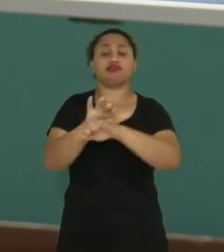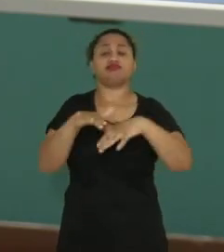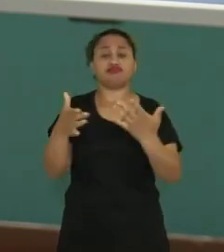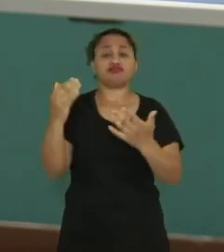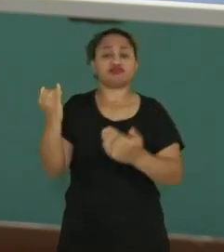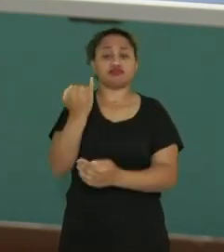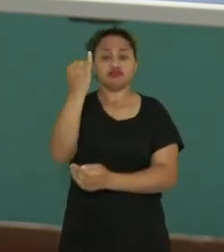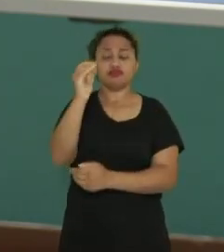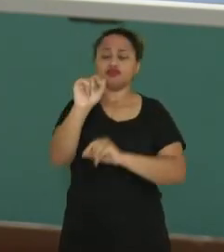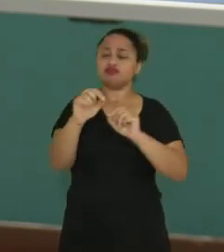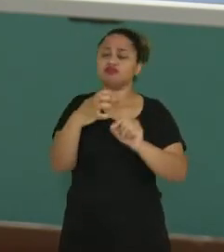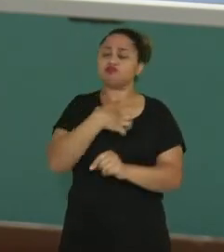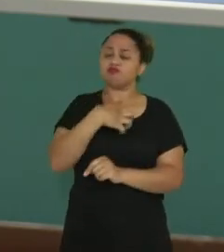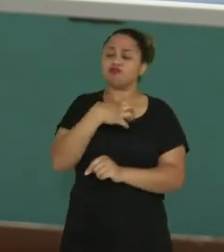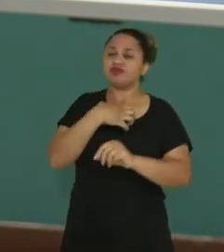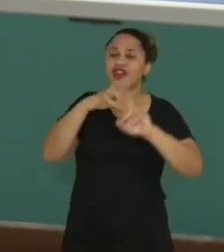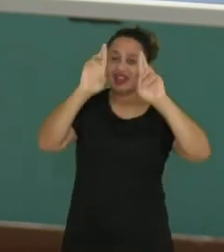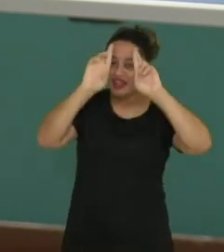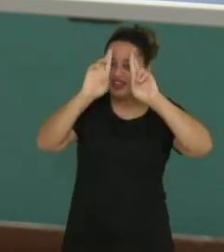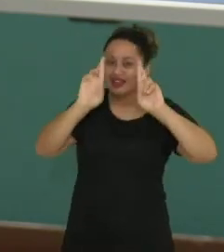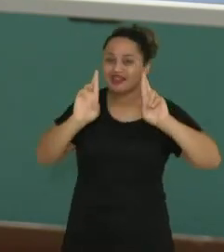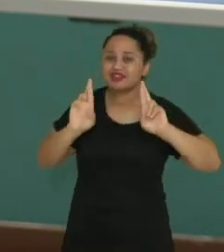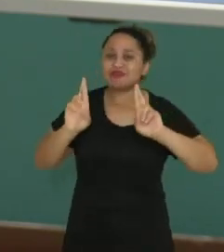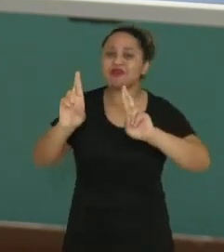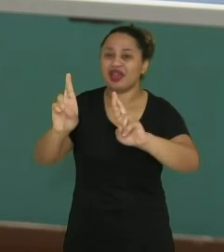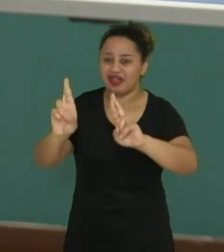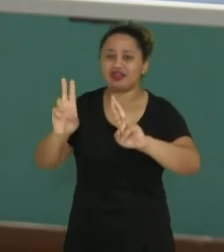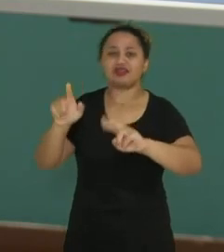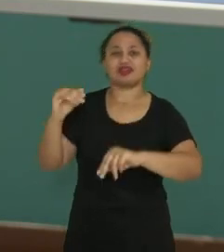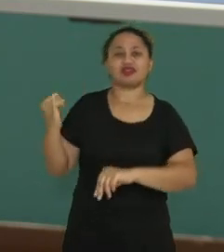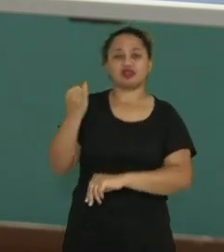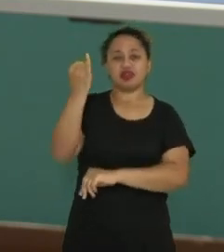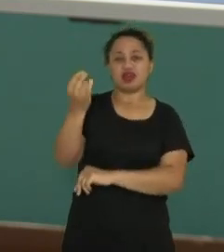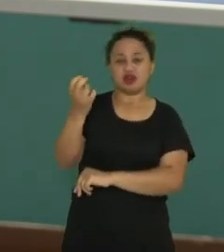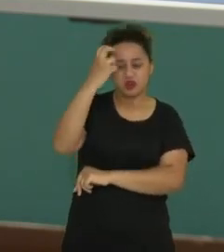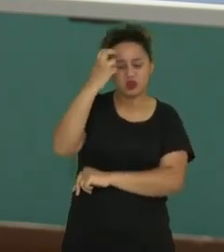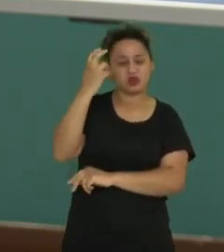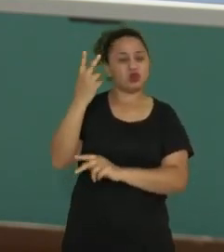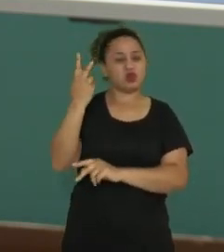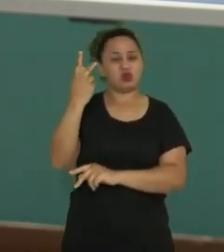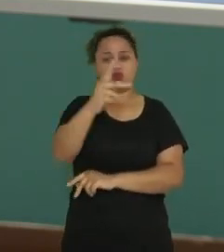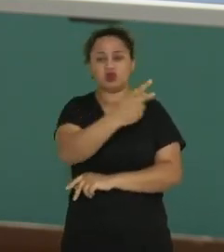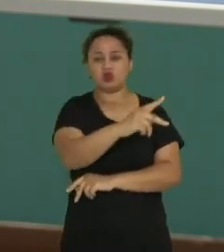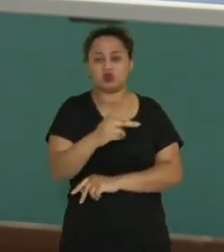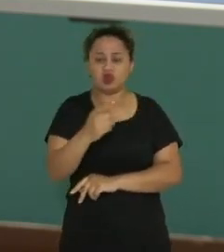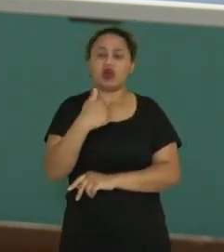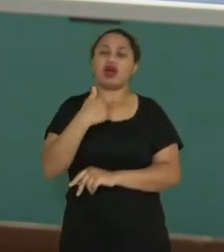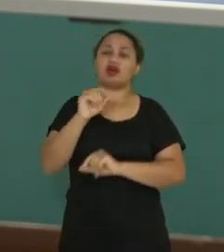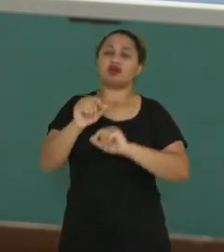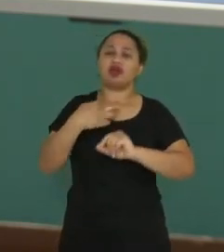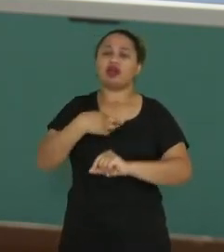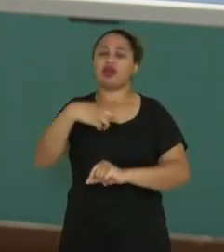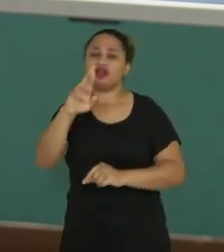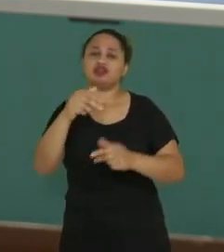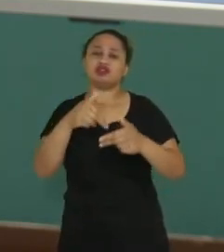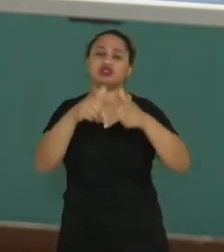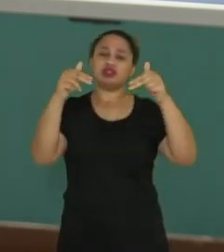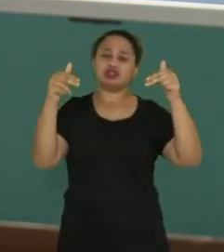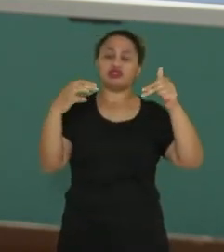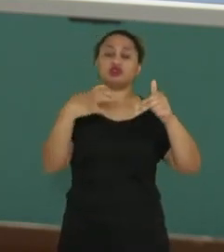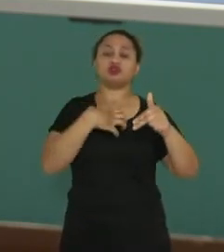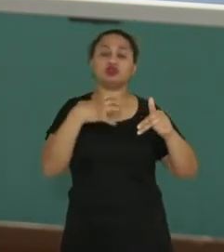um sentimento de respeito, né, com a cultura do outro, a religiosidade, a etnia, as formas